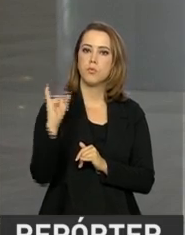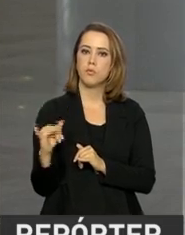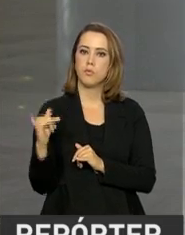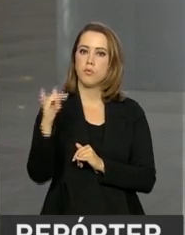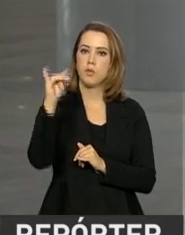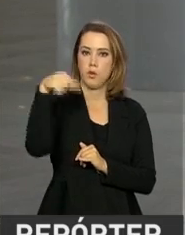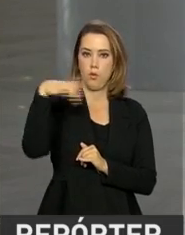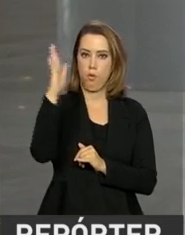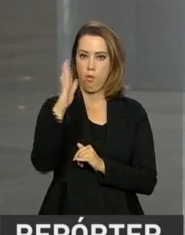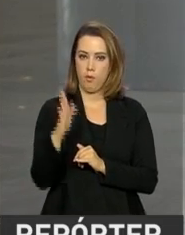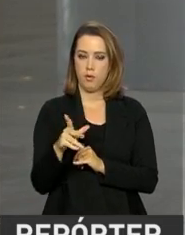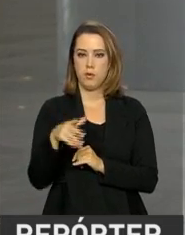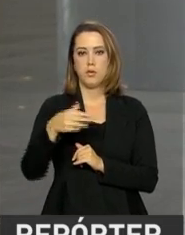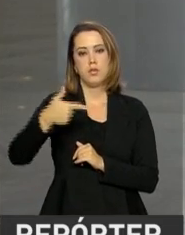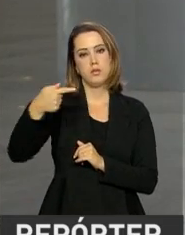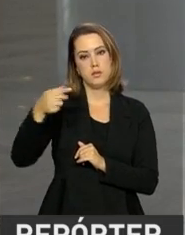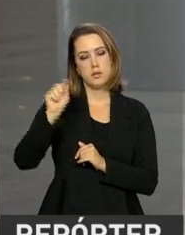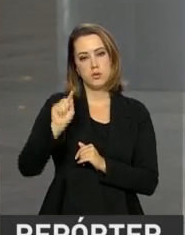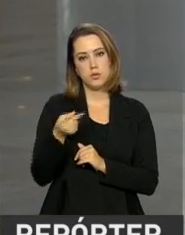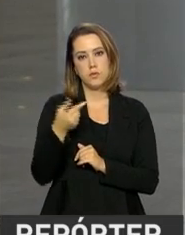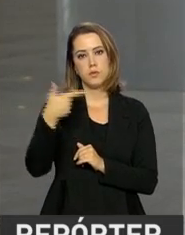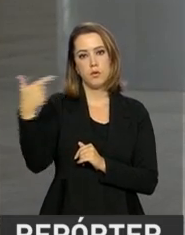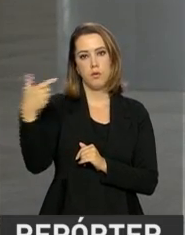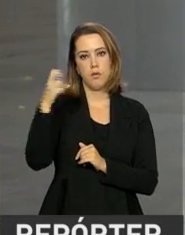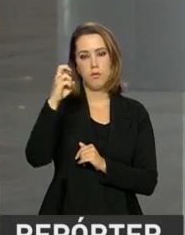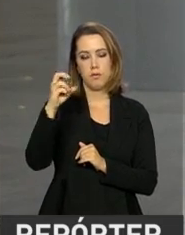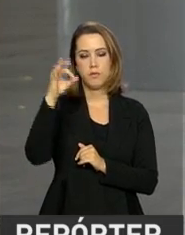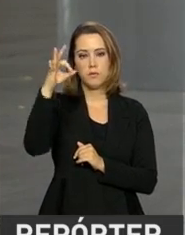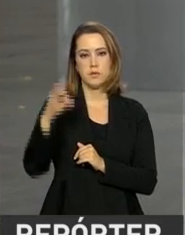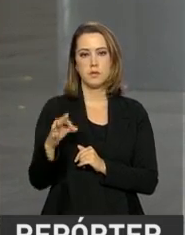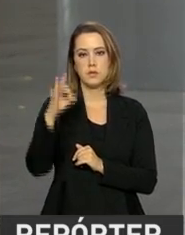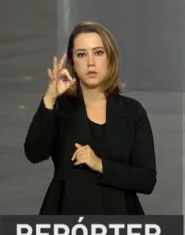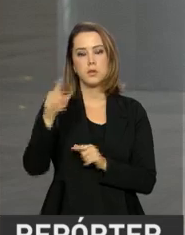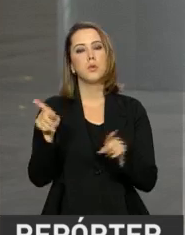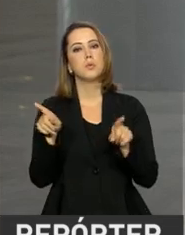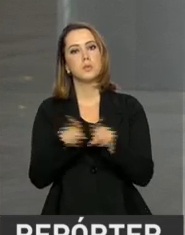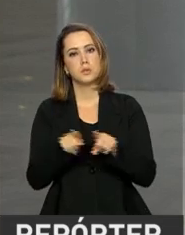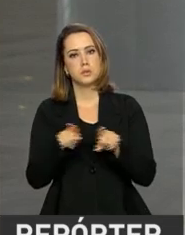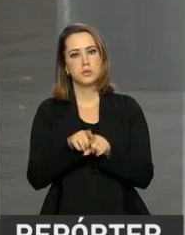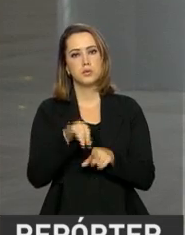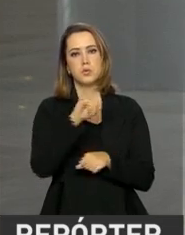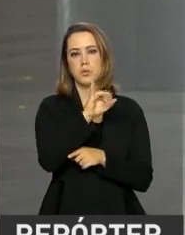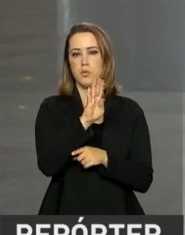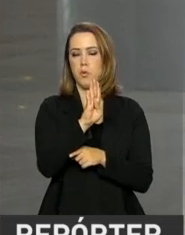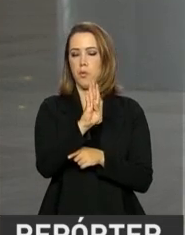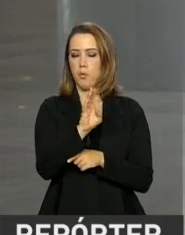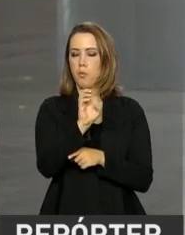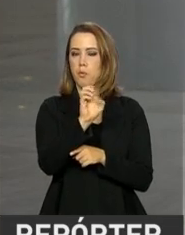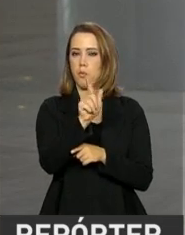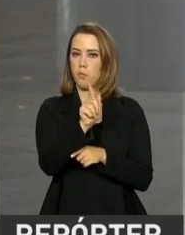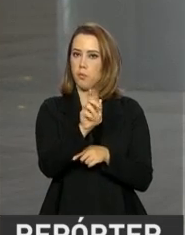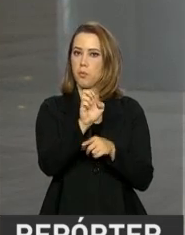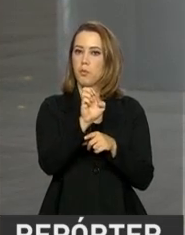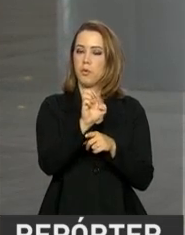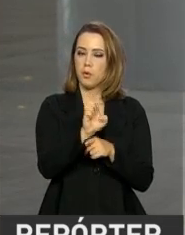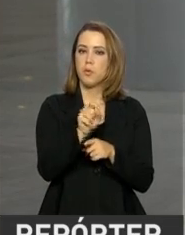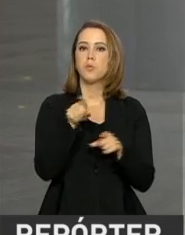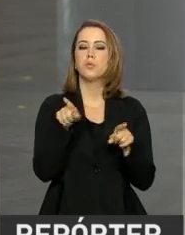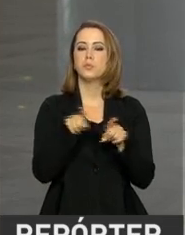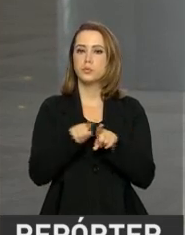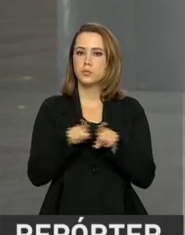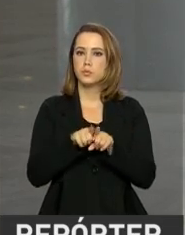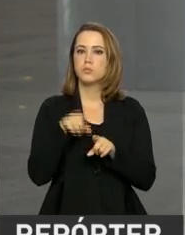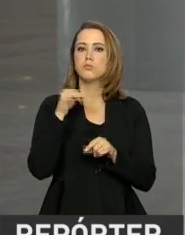neste ano de 7,25 por. já o índice oficial do IBGE medido nos últimos os 12 meses